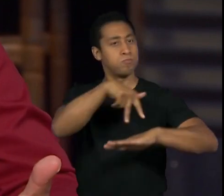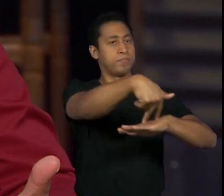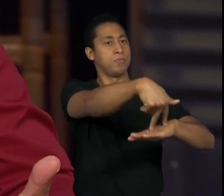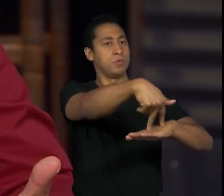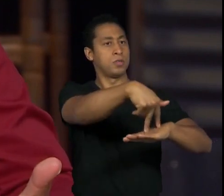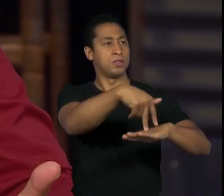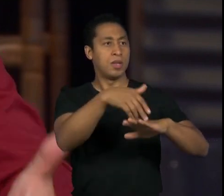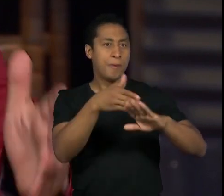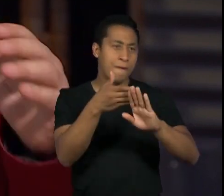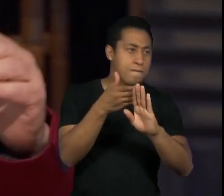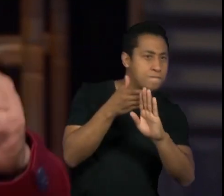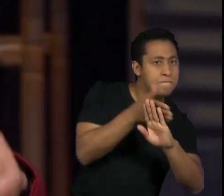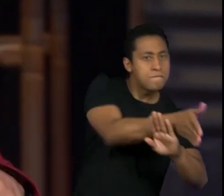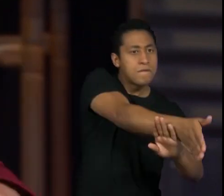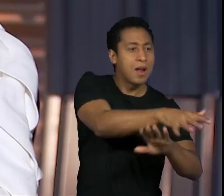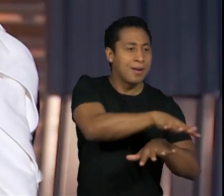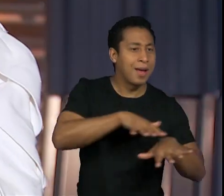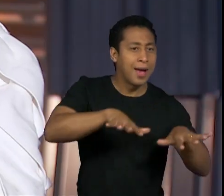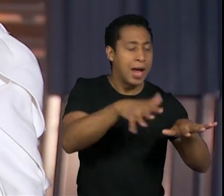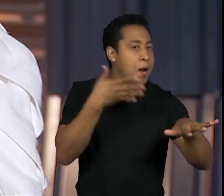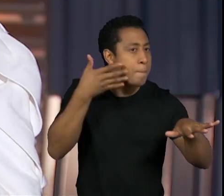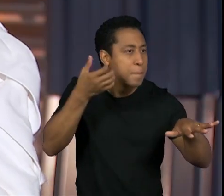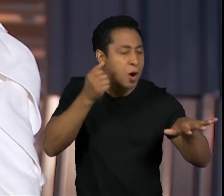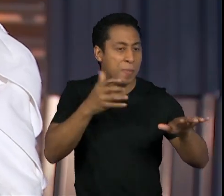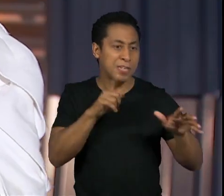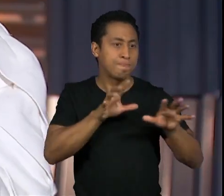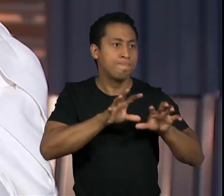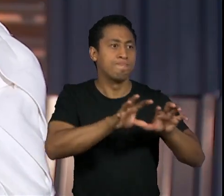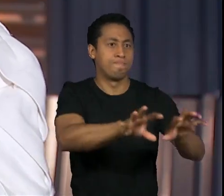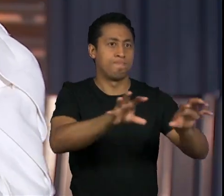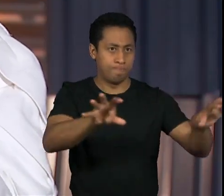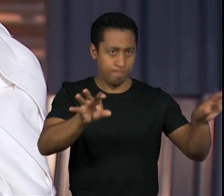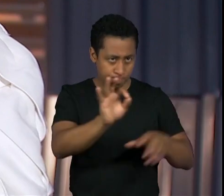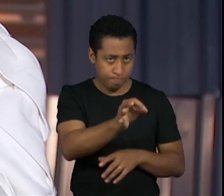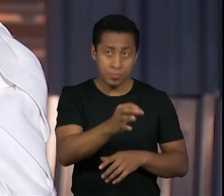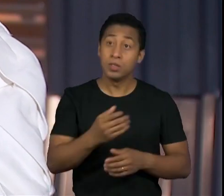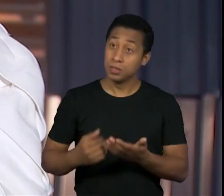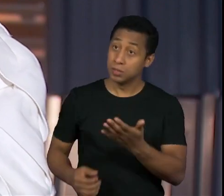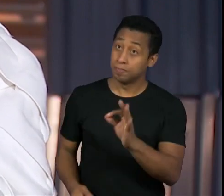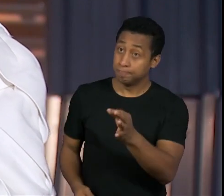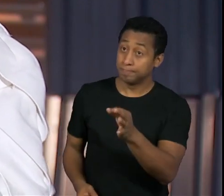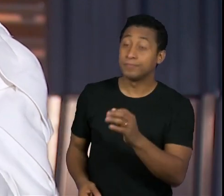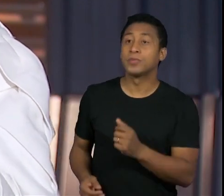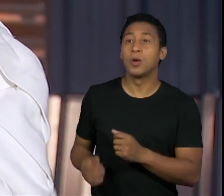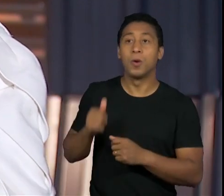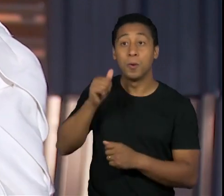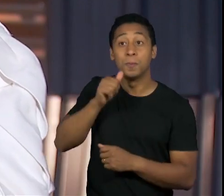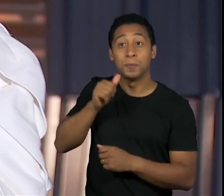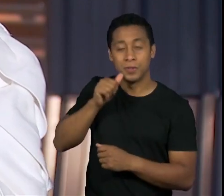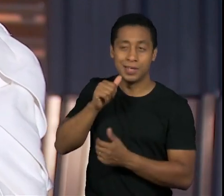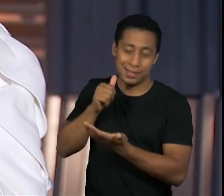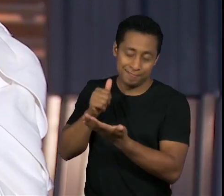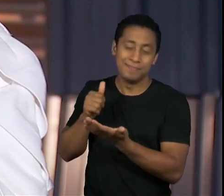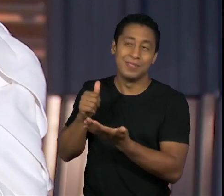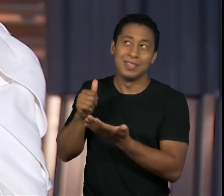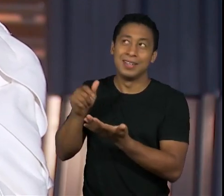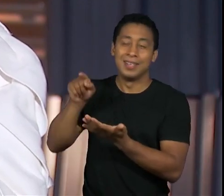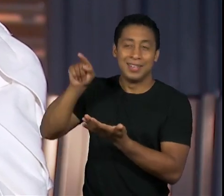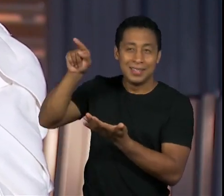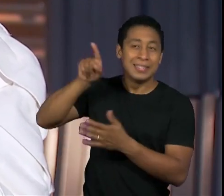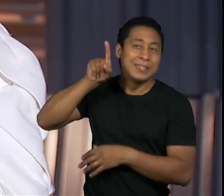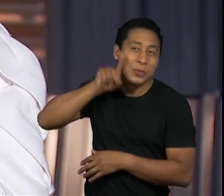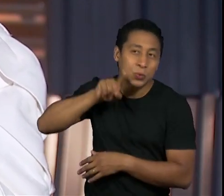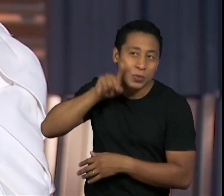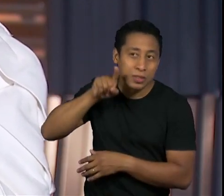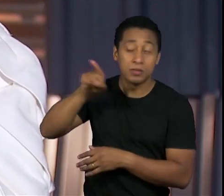como infiltrada. Como infiltrada. Exatamente. Patrícia Hill Collins, né, feminista, intelectual preta estadunidense, tem